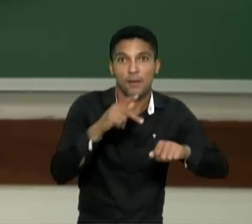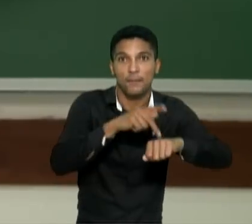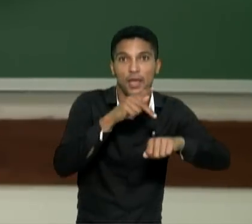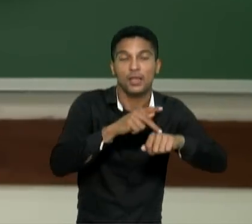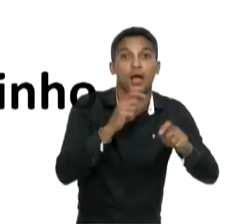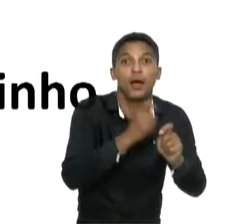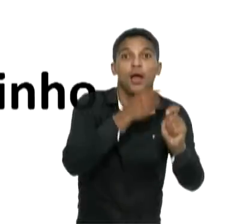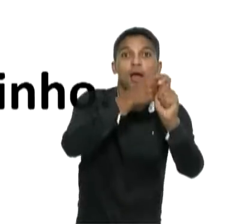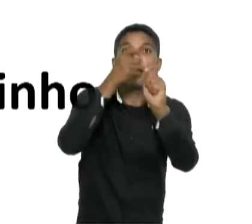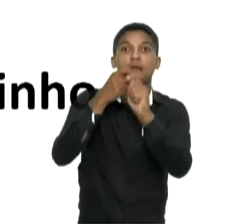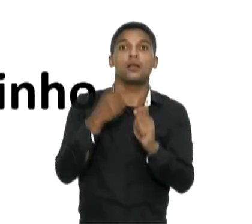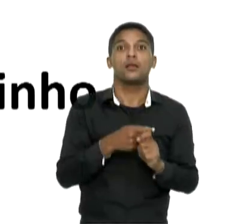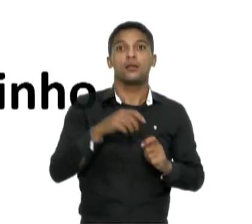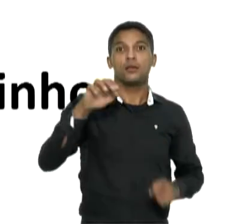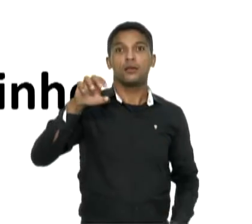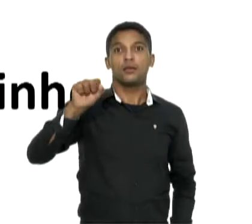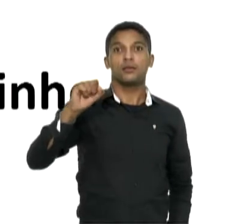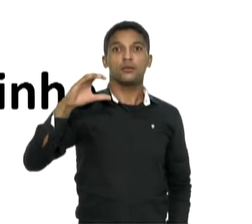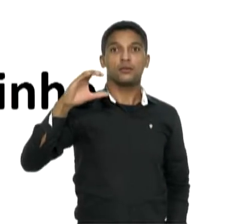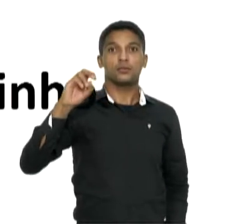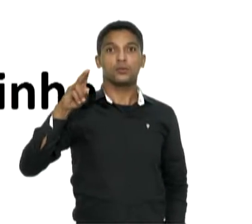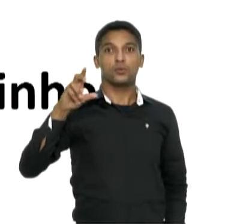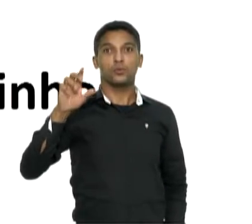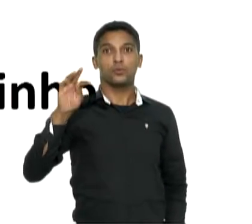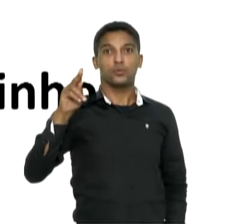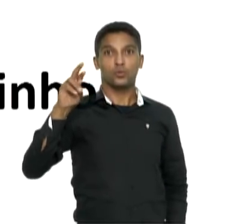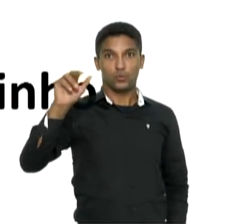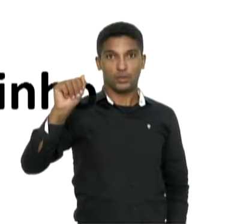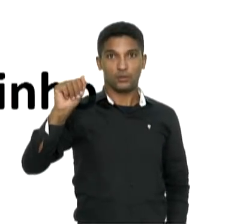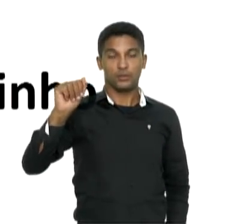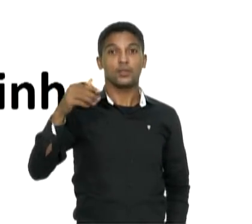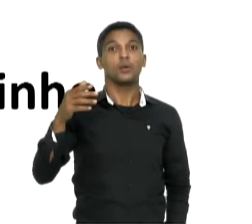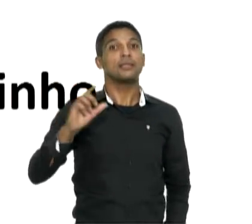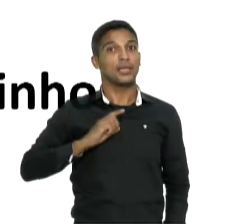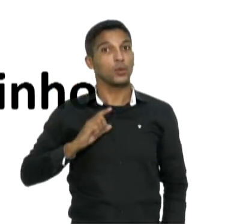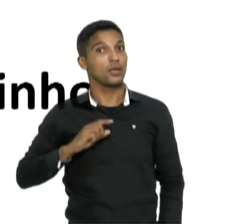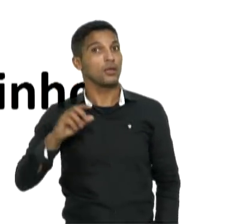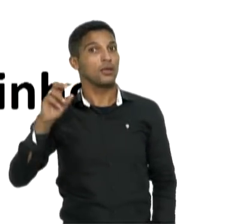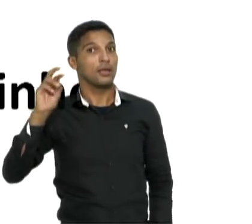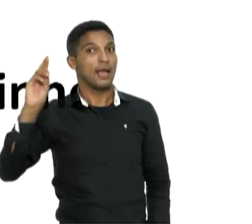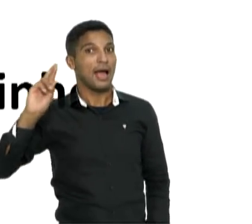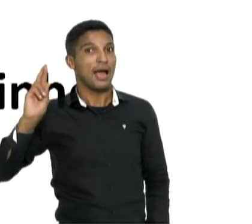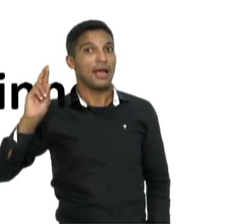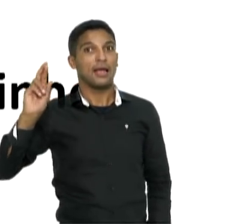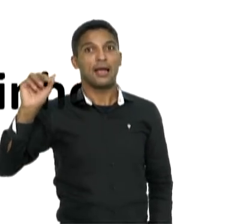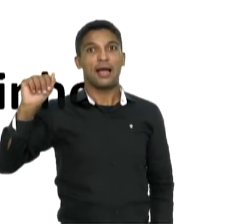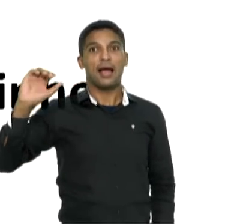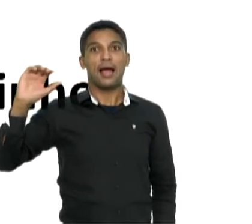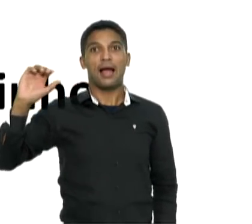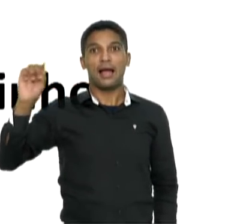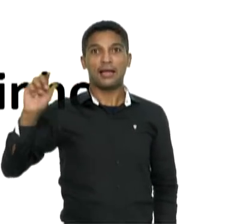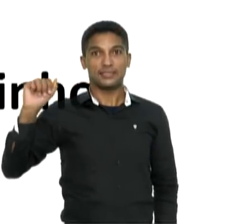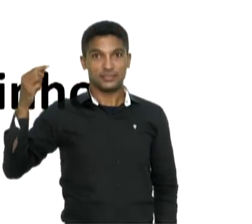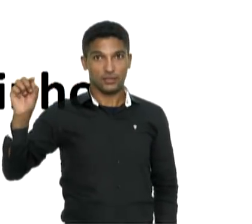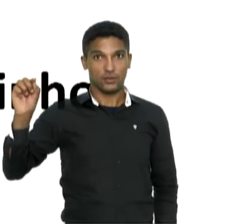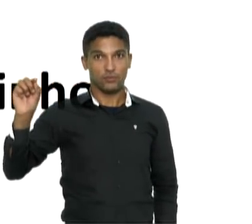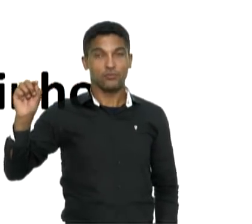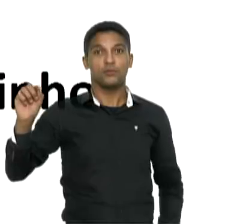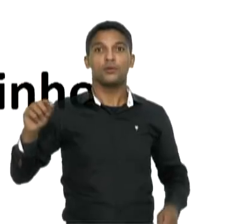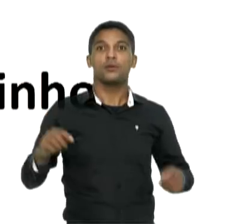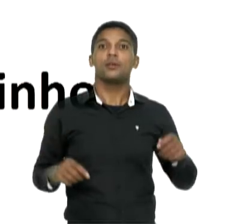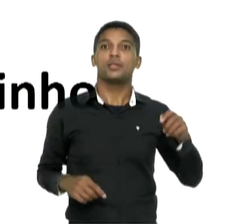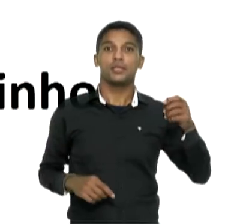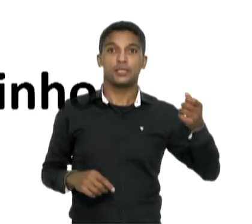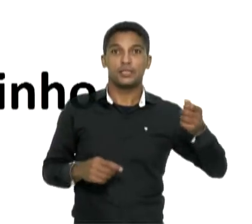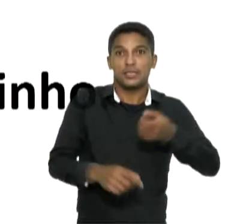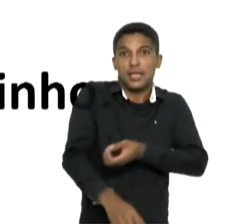material. Quando a razão se sobrepõe, a gente tem o Renascimento, e quando a emoção se sobrepõe, a gente tem o Barroco. A gente analisou a